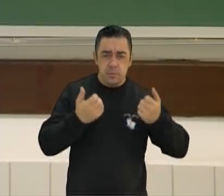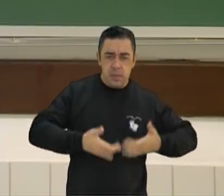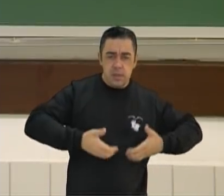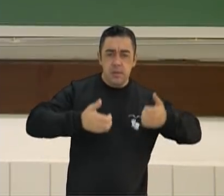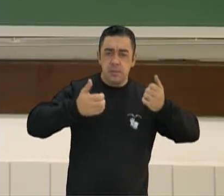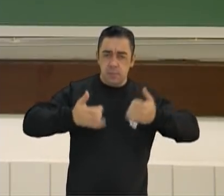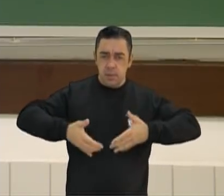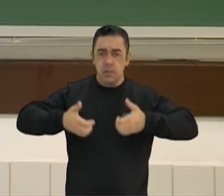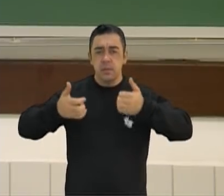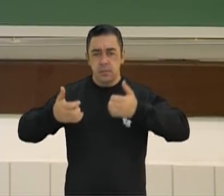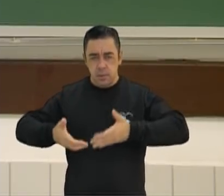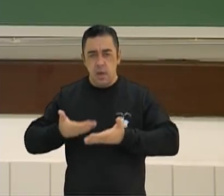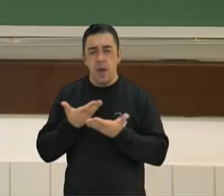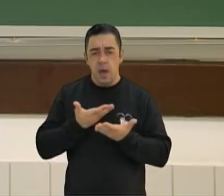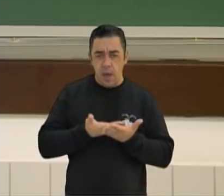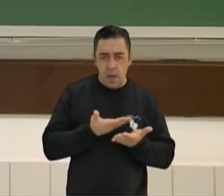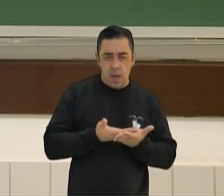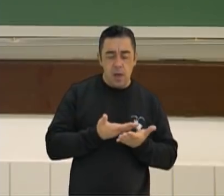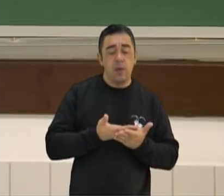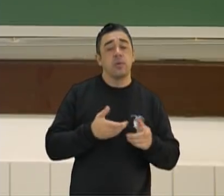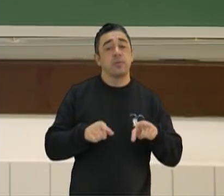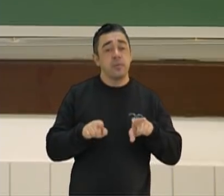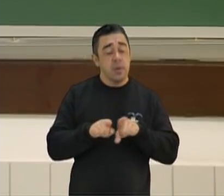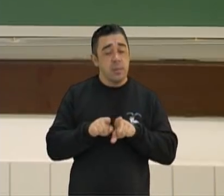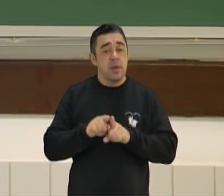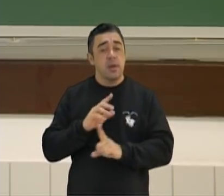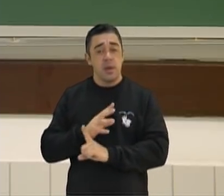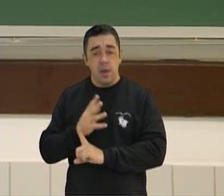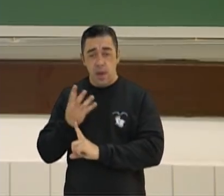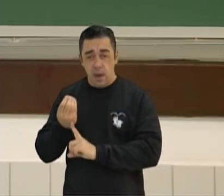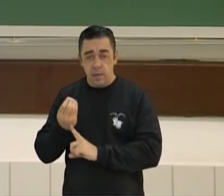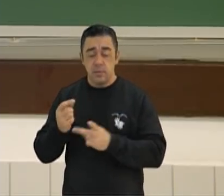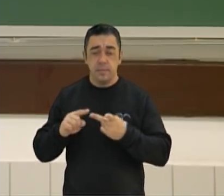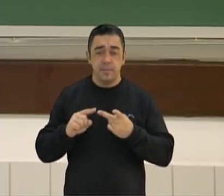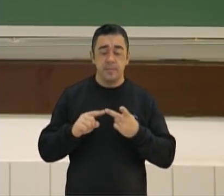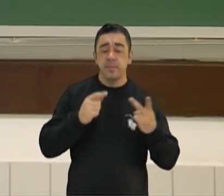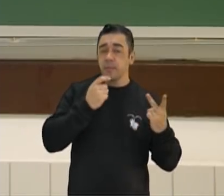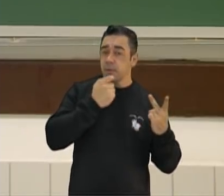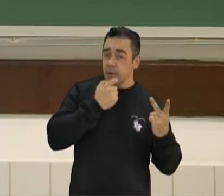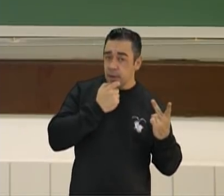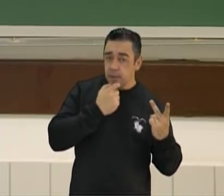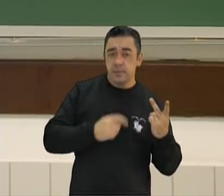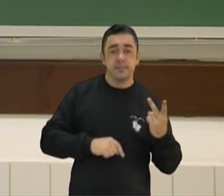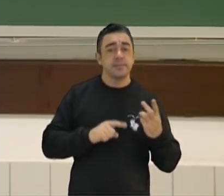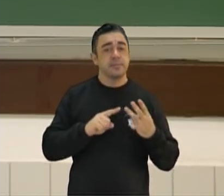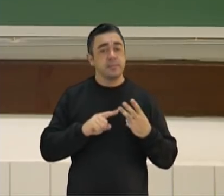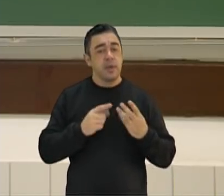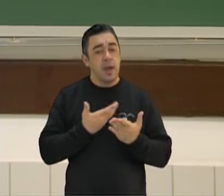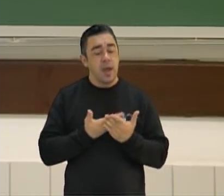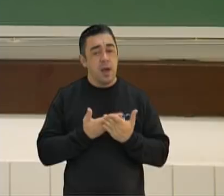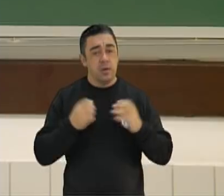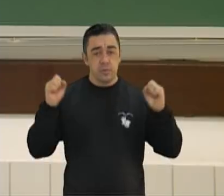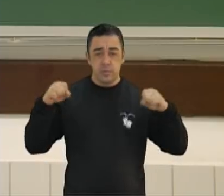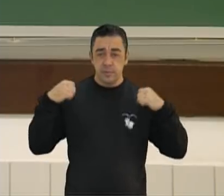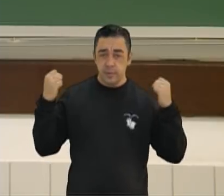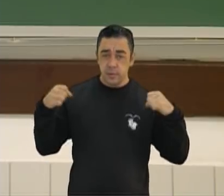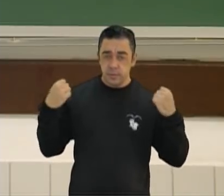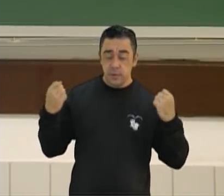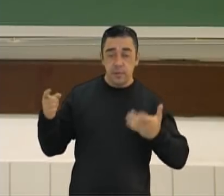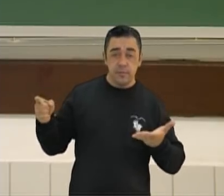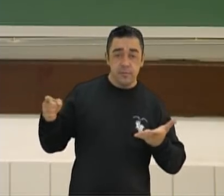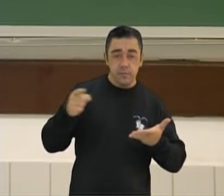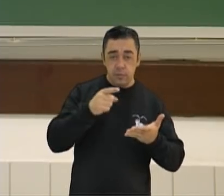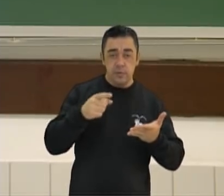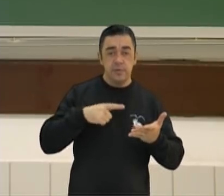as aulas, tanto nas aulas de arte, como na aula de língua inglesa, como também na aula de educação física,